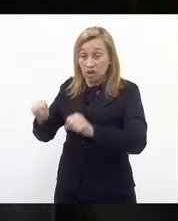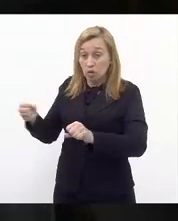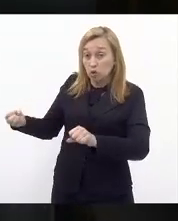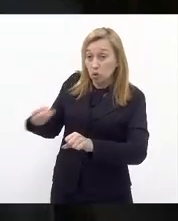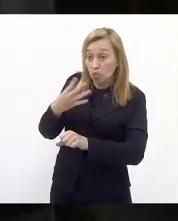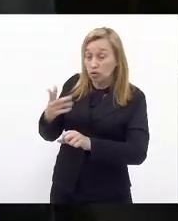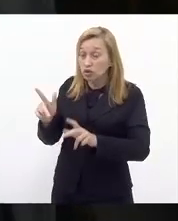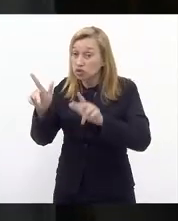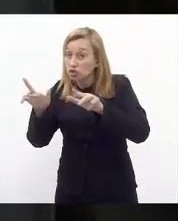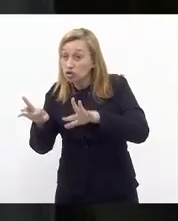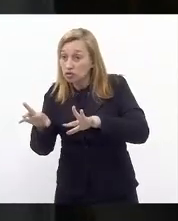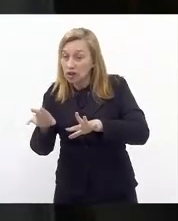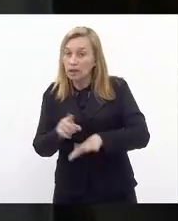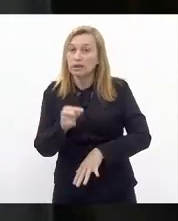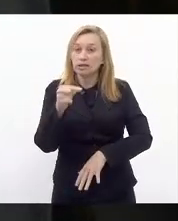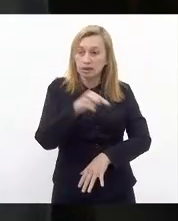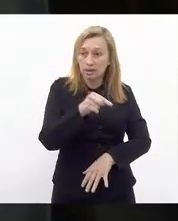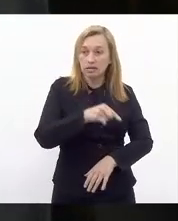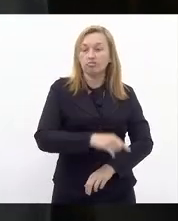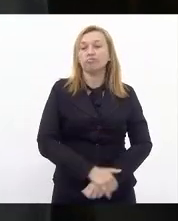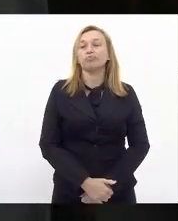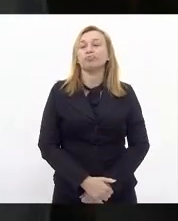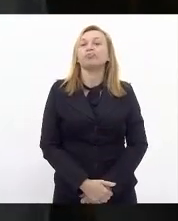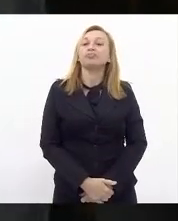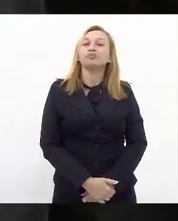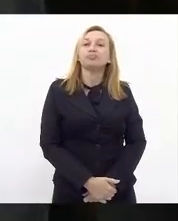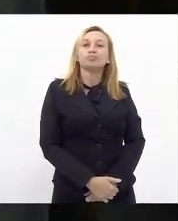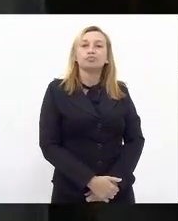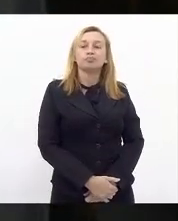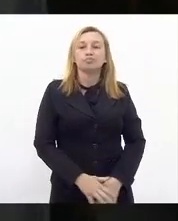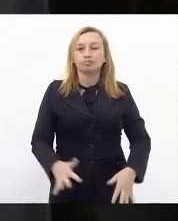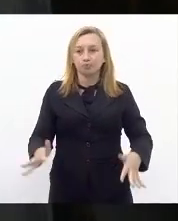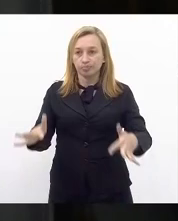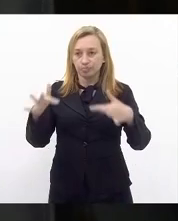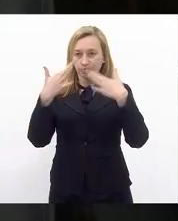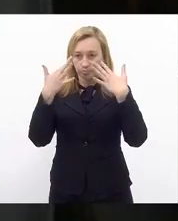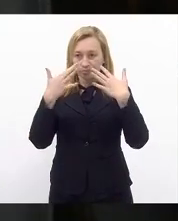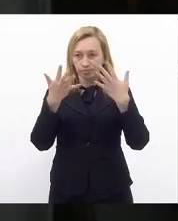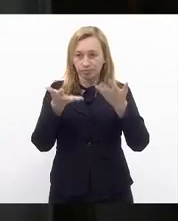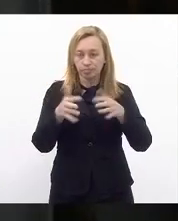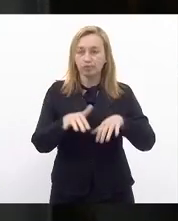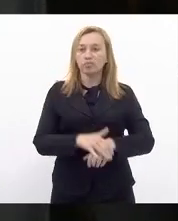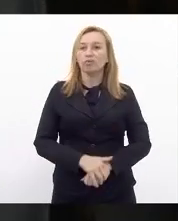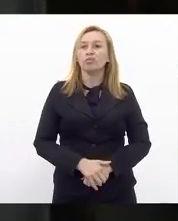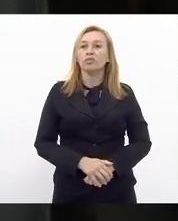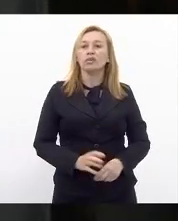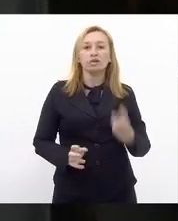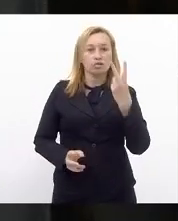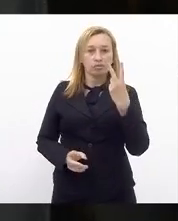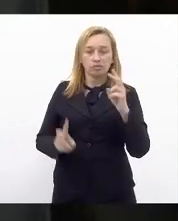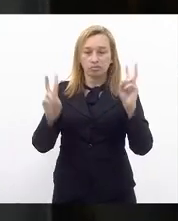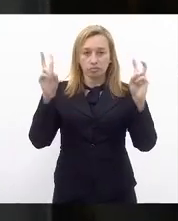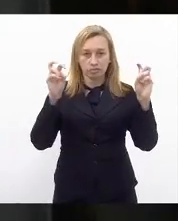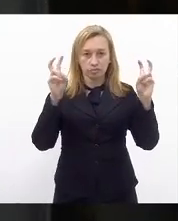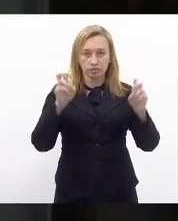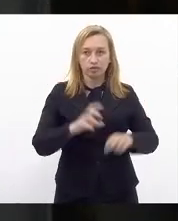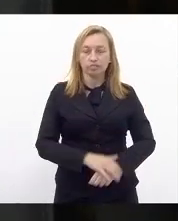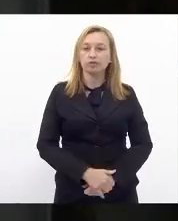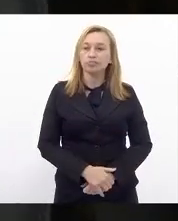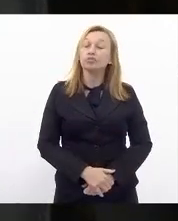diferenciado desse bom então queria chamar atenção para essas duas questões